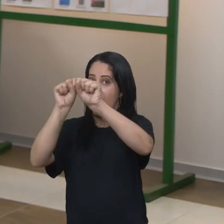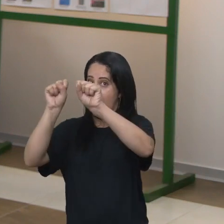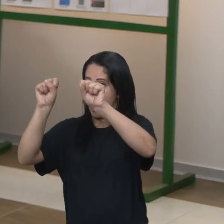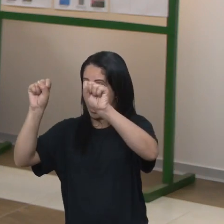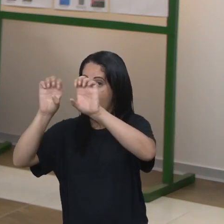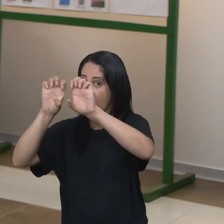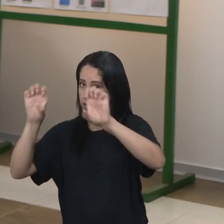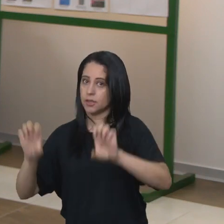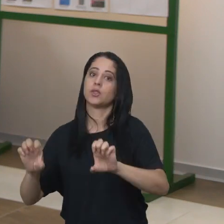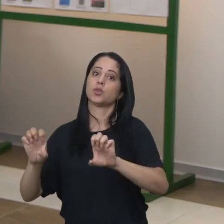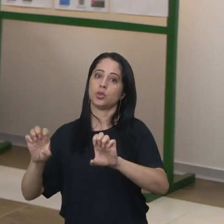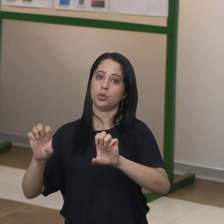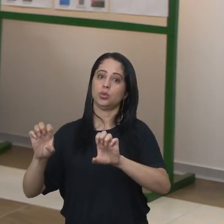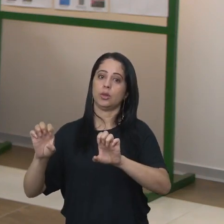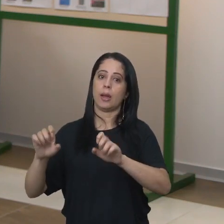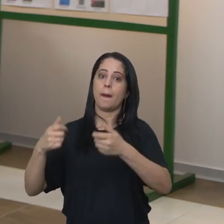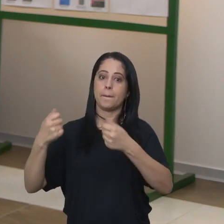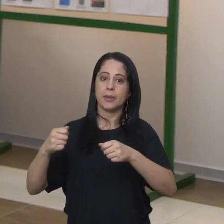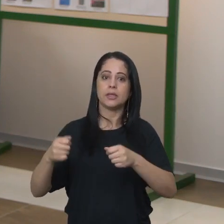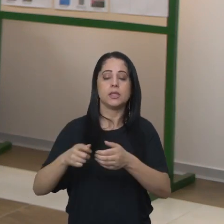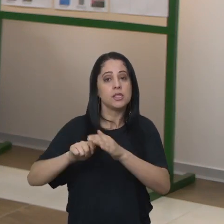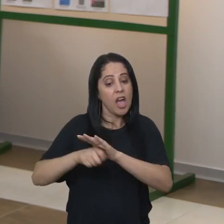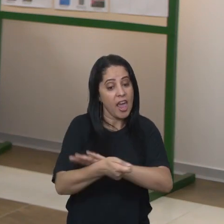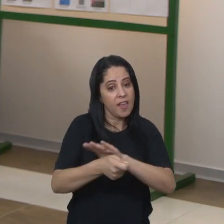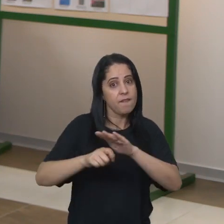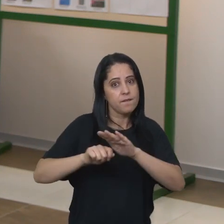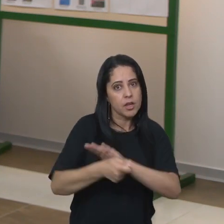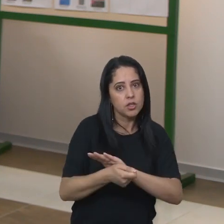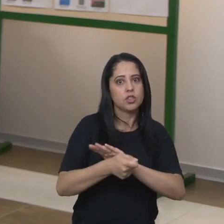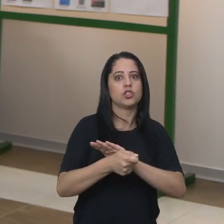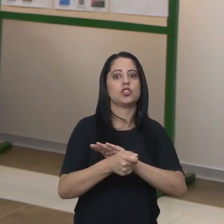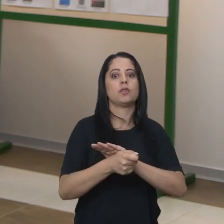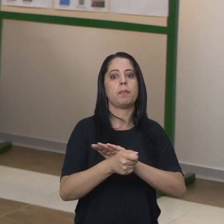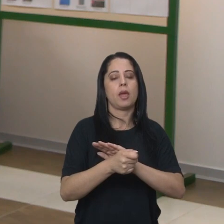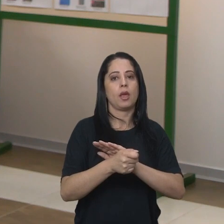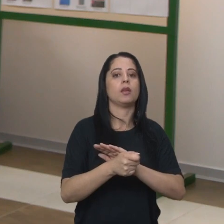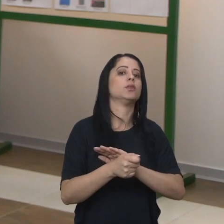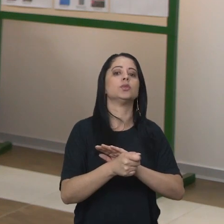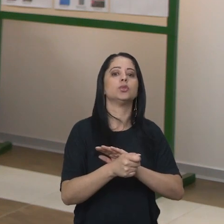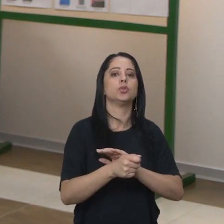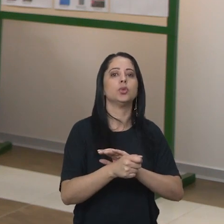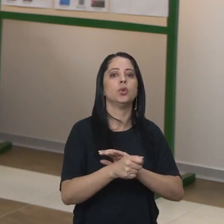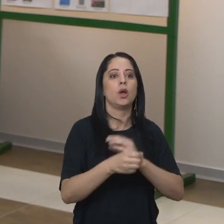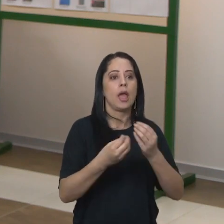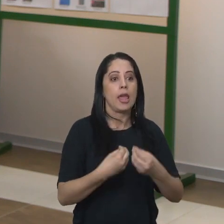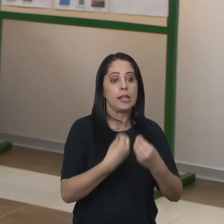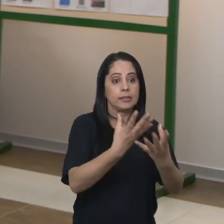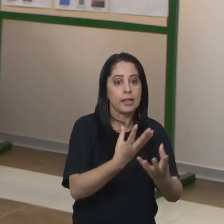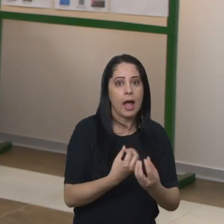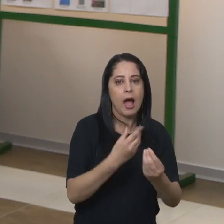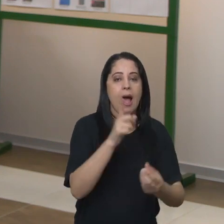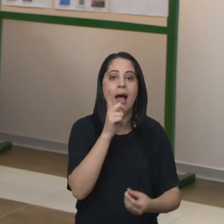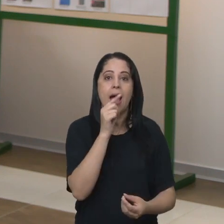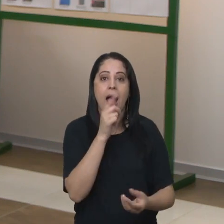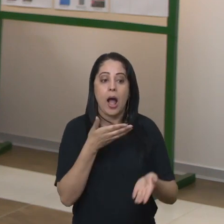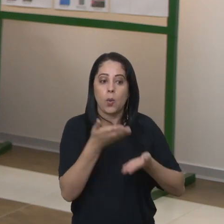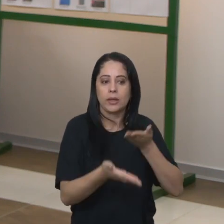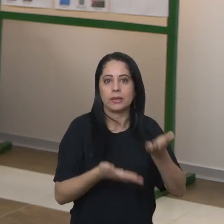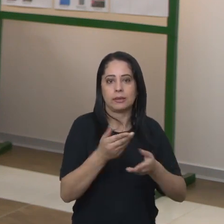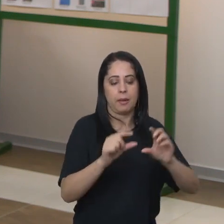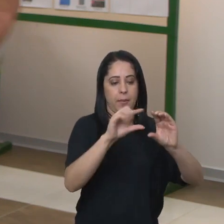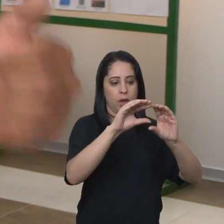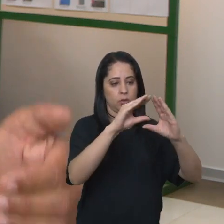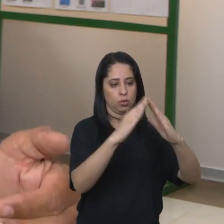É uma estrutura que a gente não vê, está no chão, está enterrada. Precisa investimento forte para aumentar a capacidade